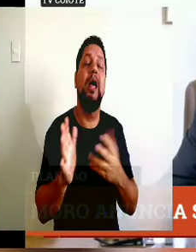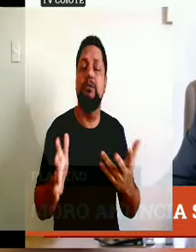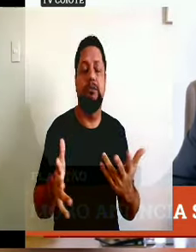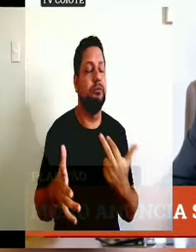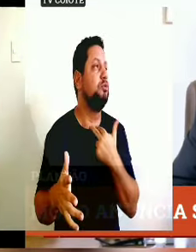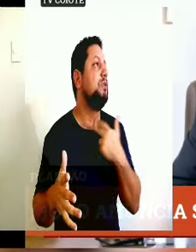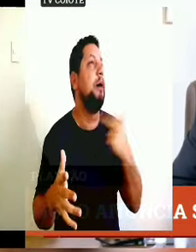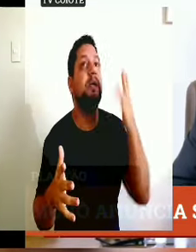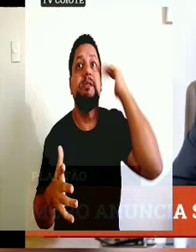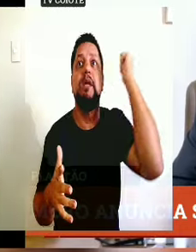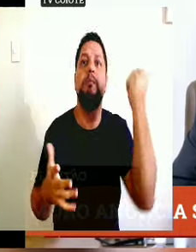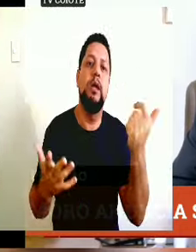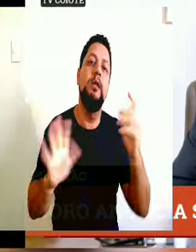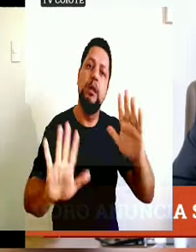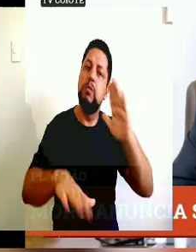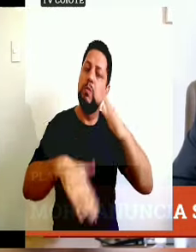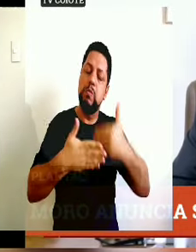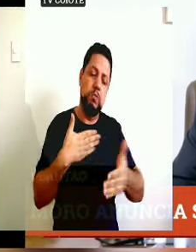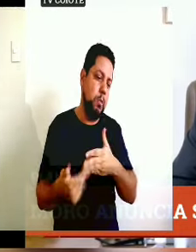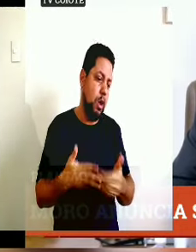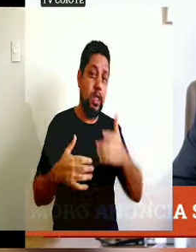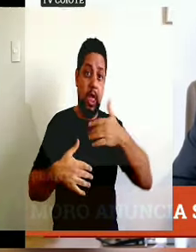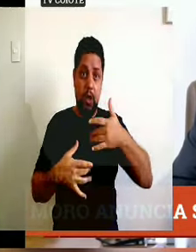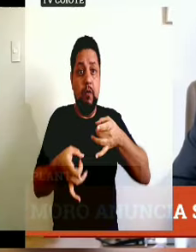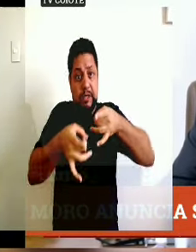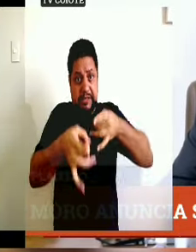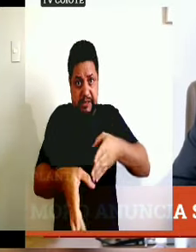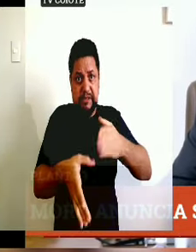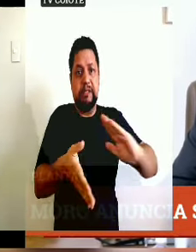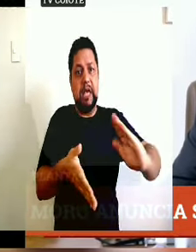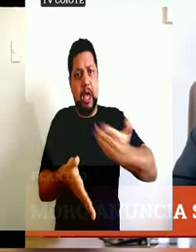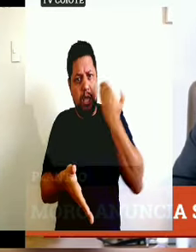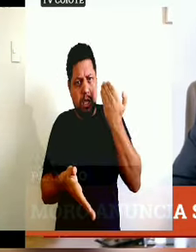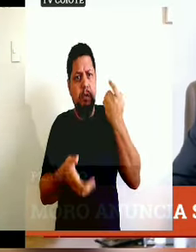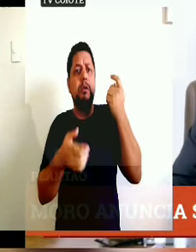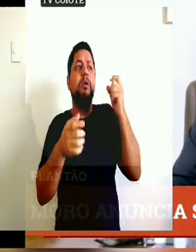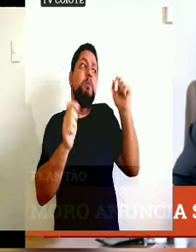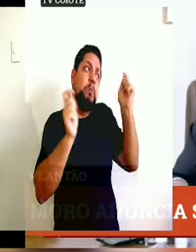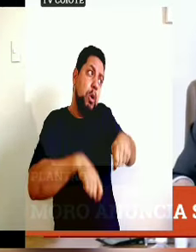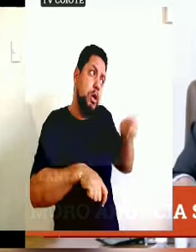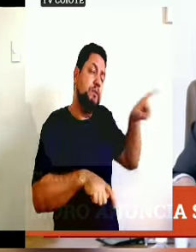que, independente da minha saída, seja feita a escolha